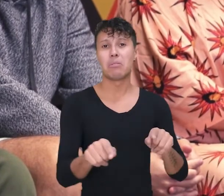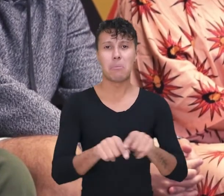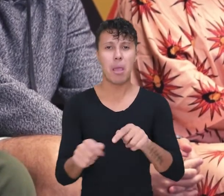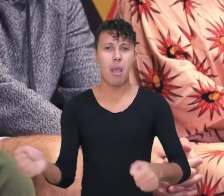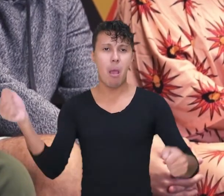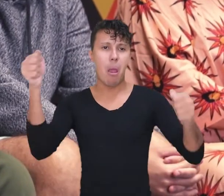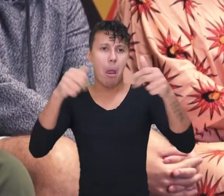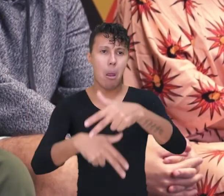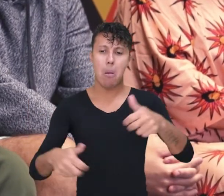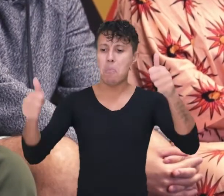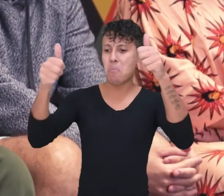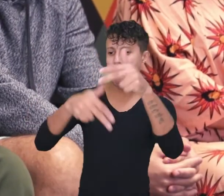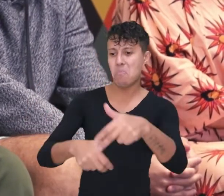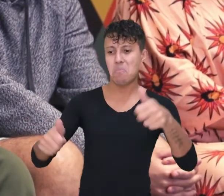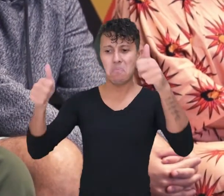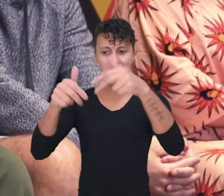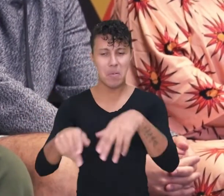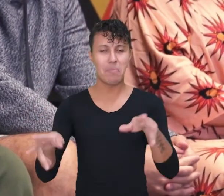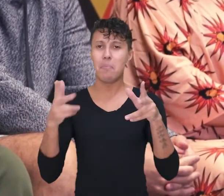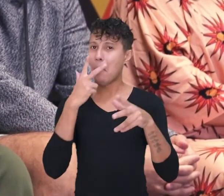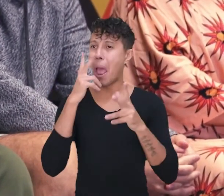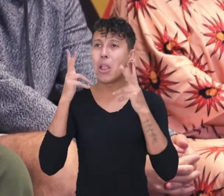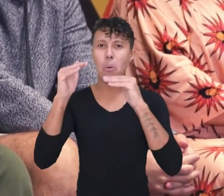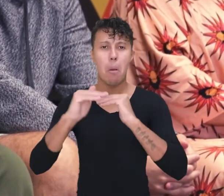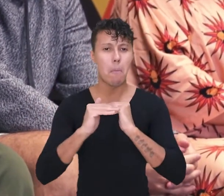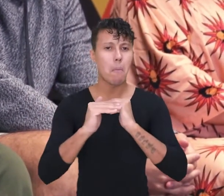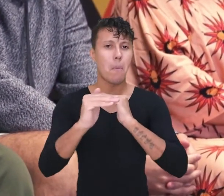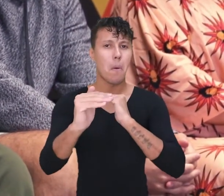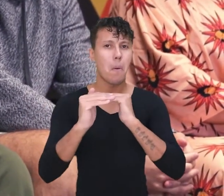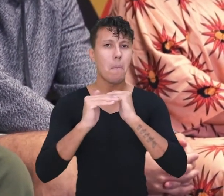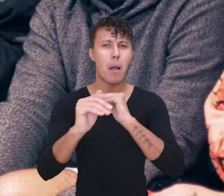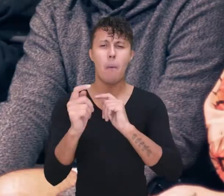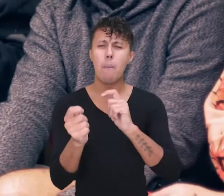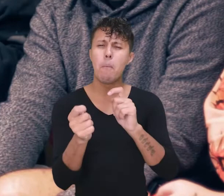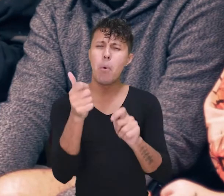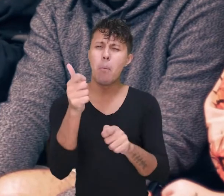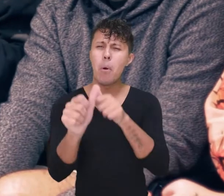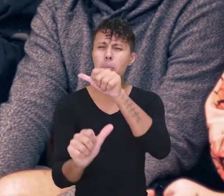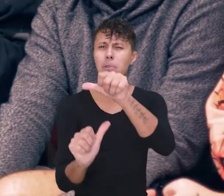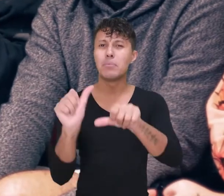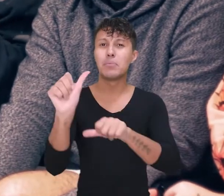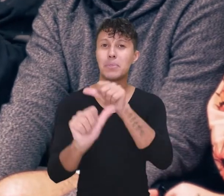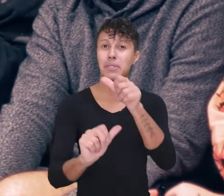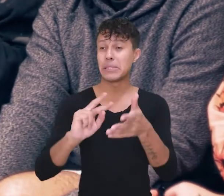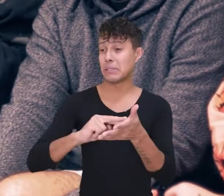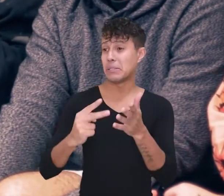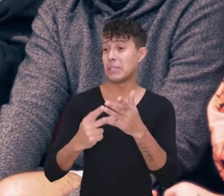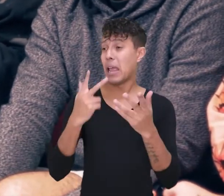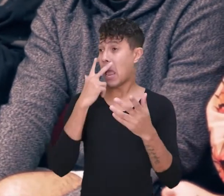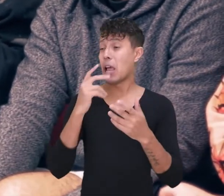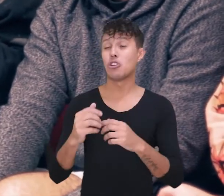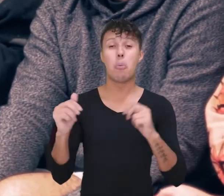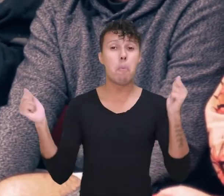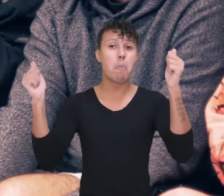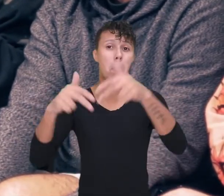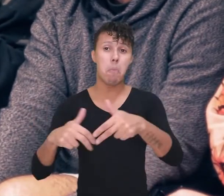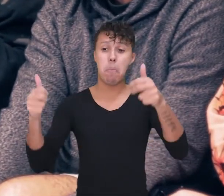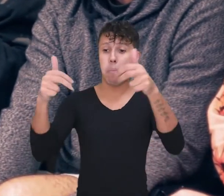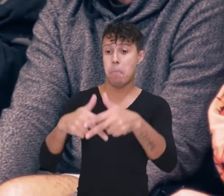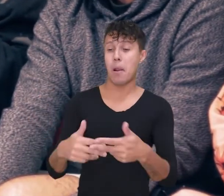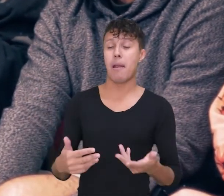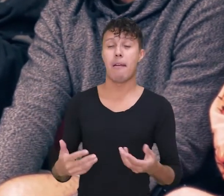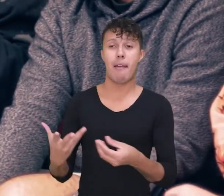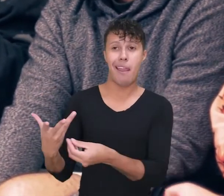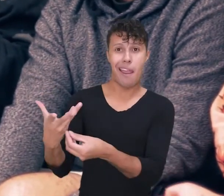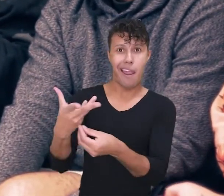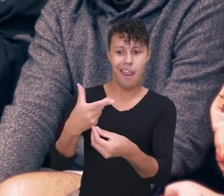rap também parece estar sendo mais o mesmo agora, e aos poucos está se modificando, mas talvez chegue um dia que o rap também, que